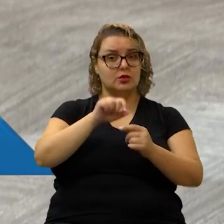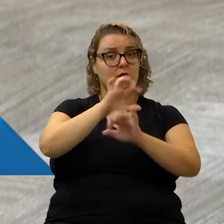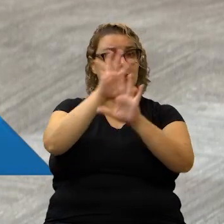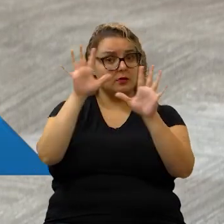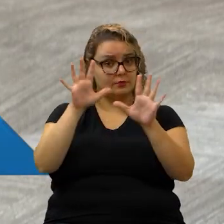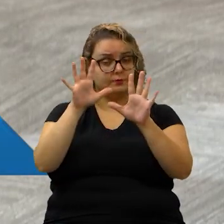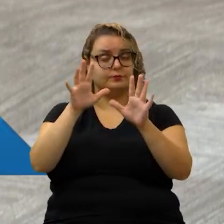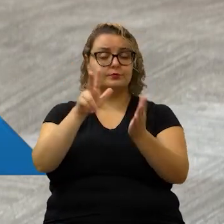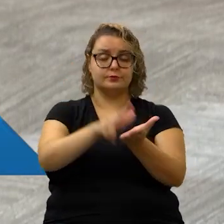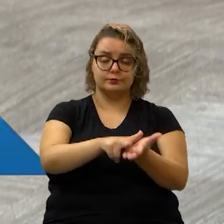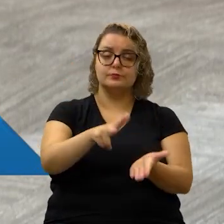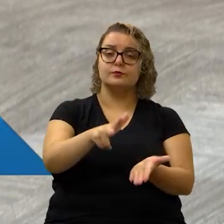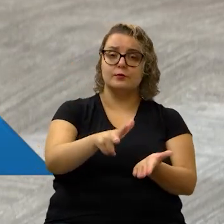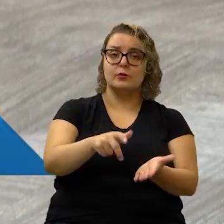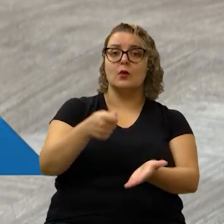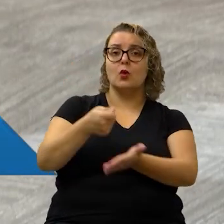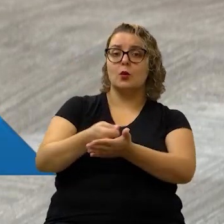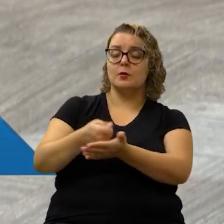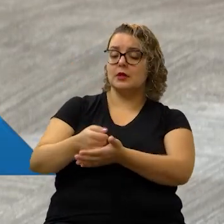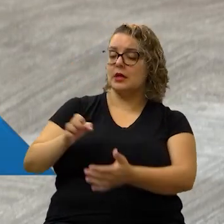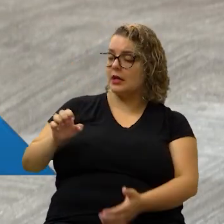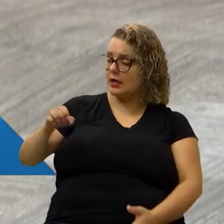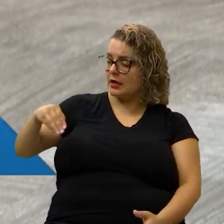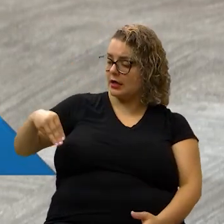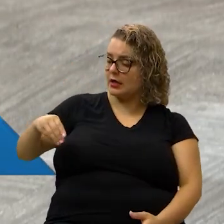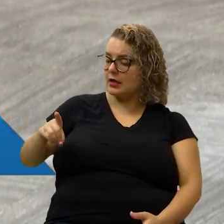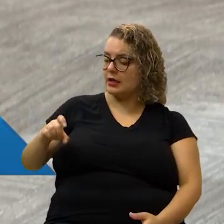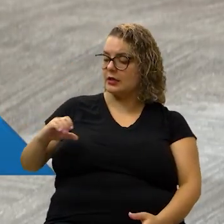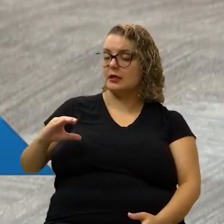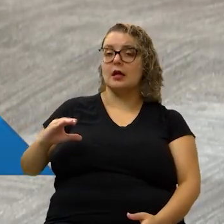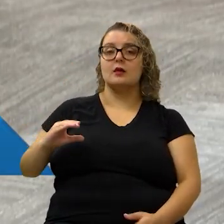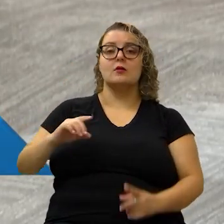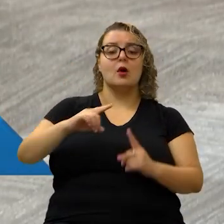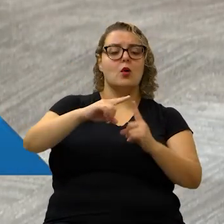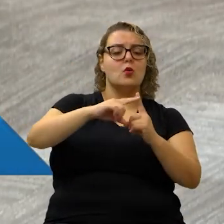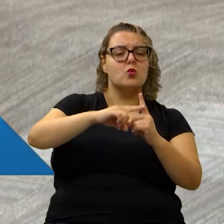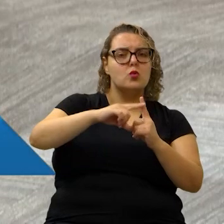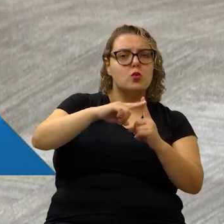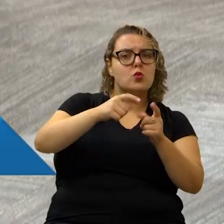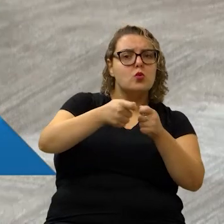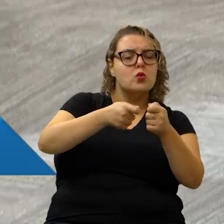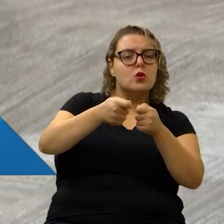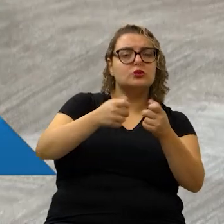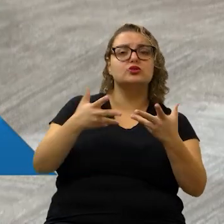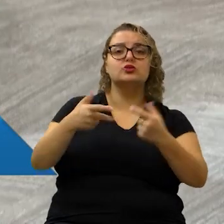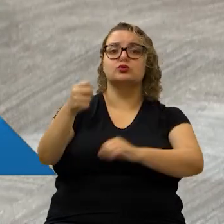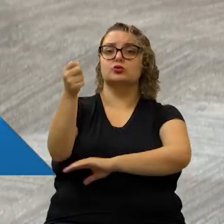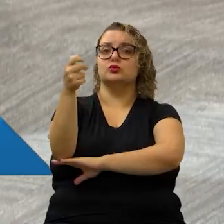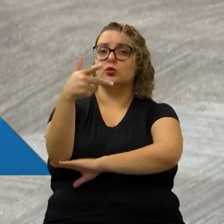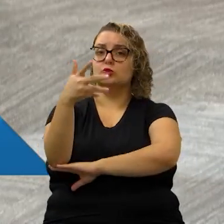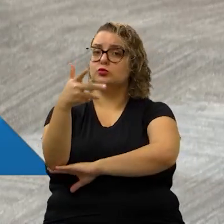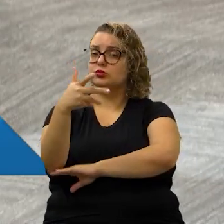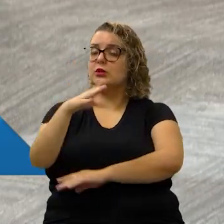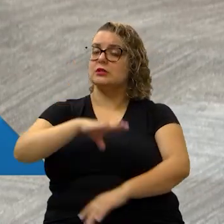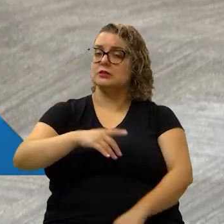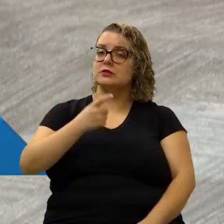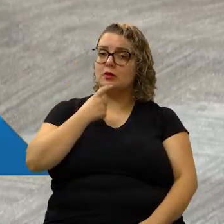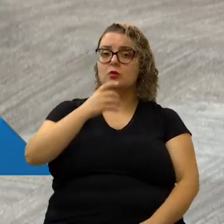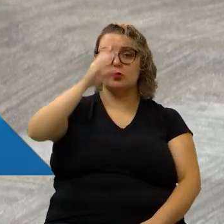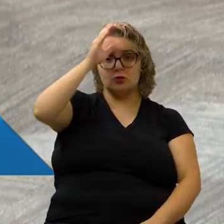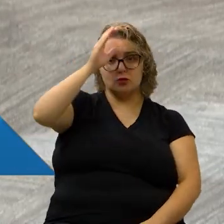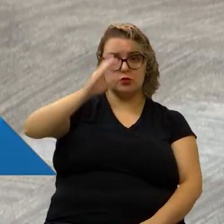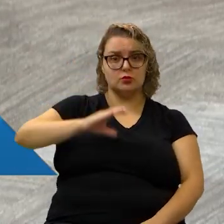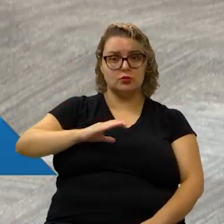obrigatório obriga a a indec a a o aferimento de todos os radares na cidade de Campinas